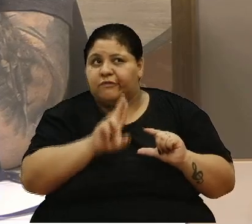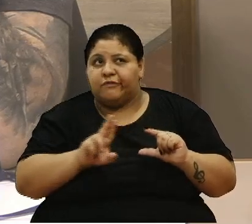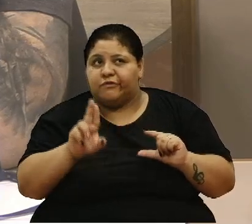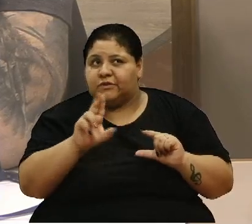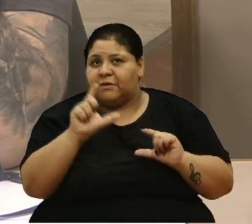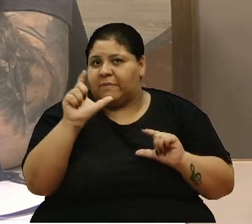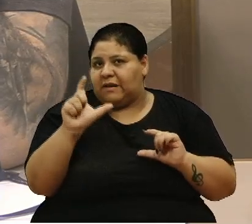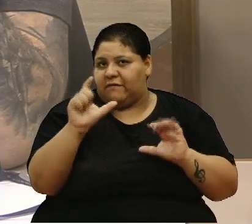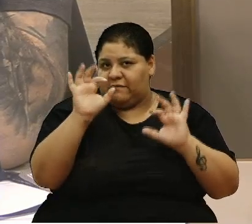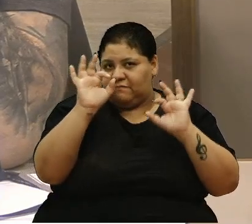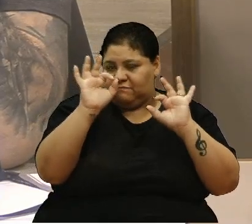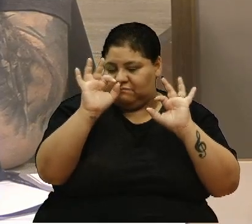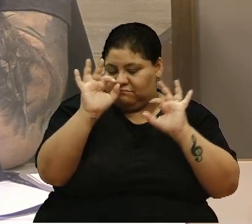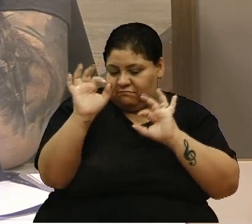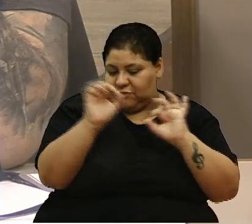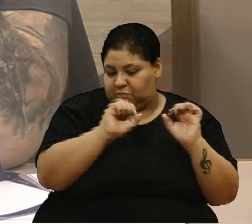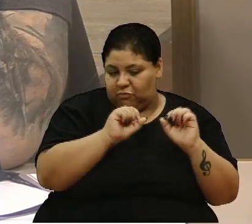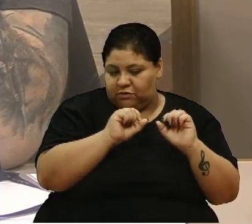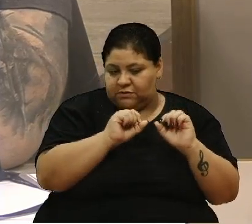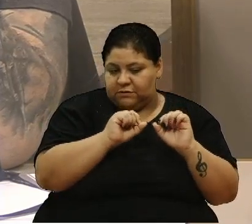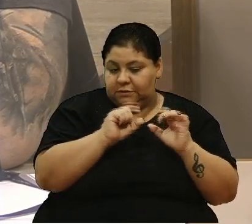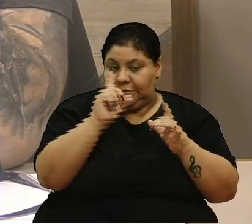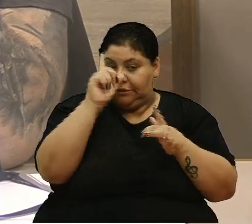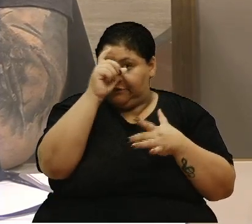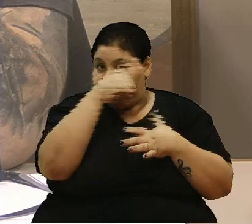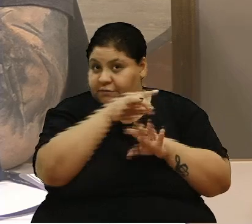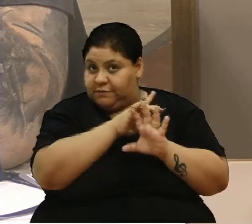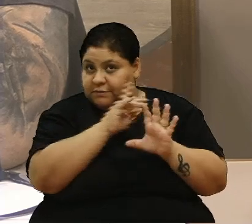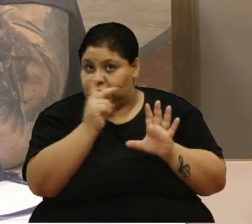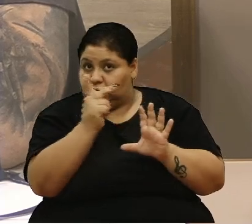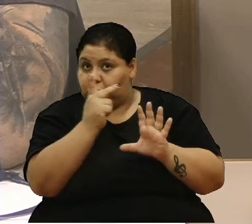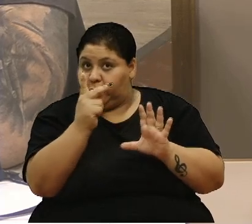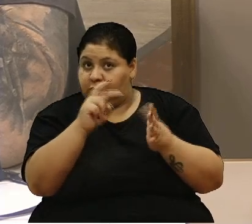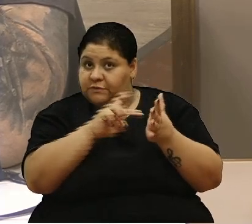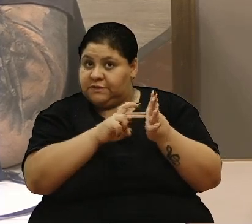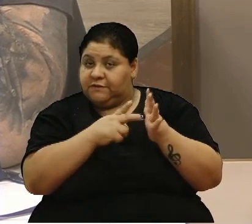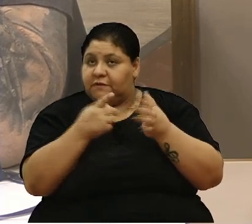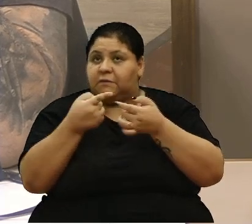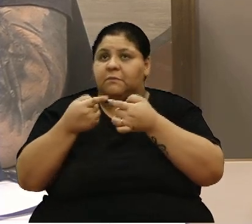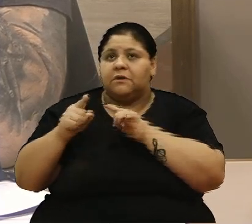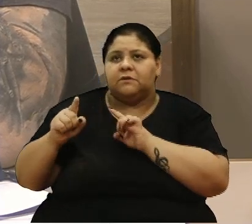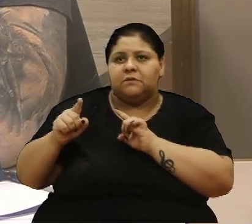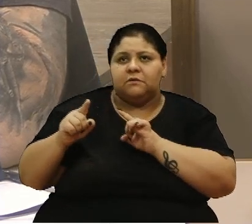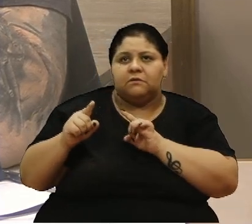nenhum termo ou uma expressão que possa dar um duplo sentido, mas...